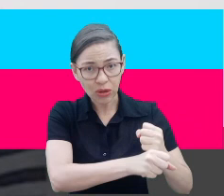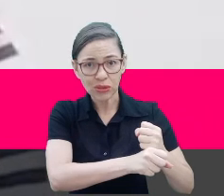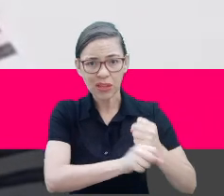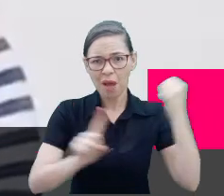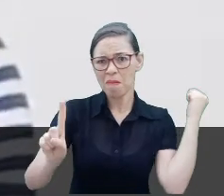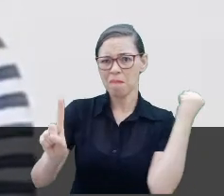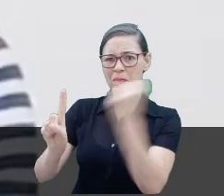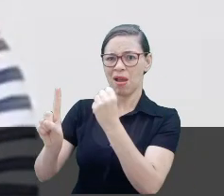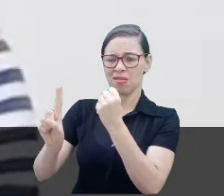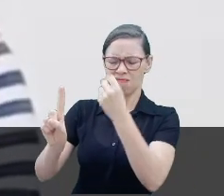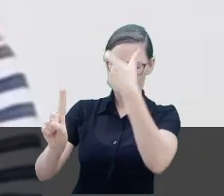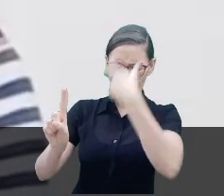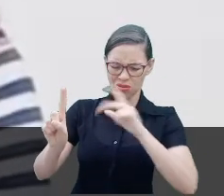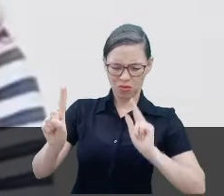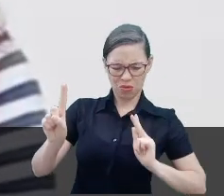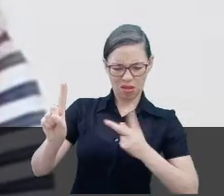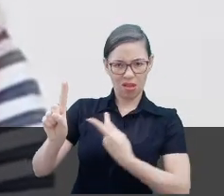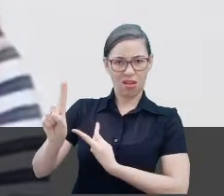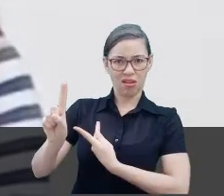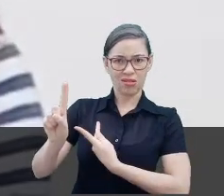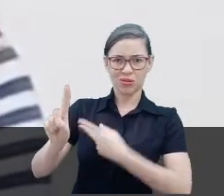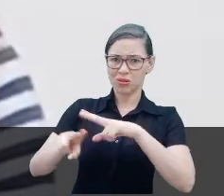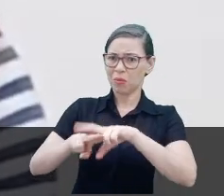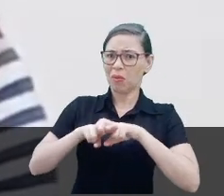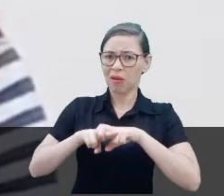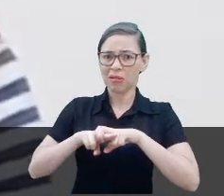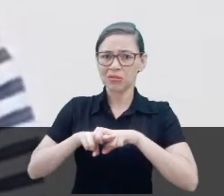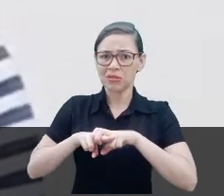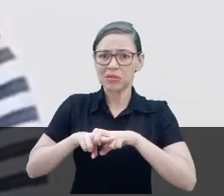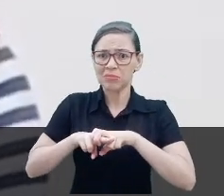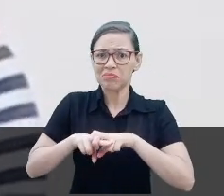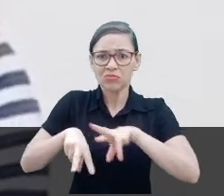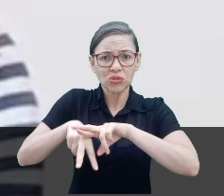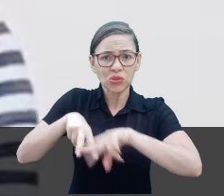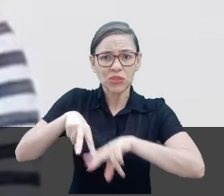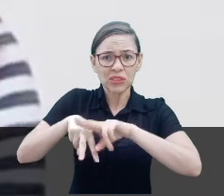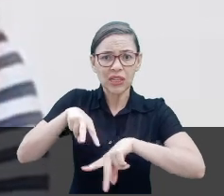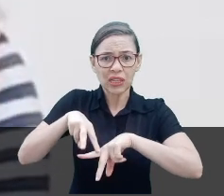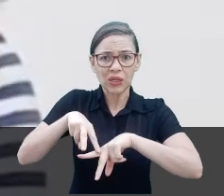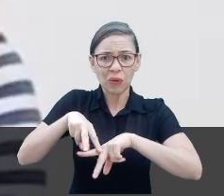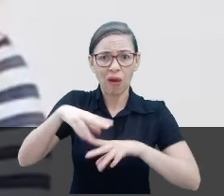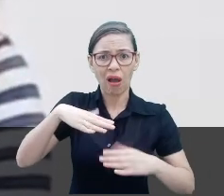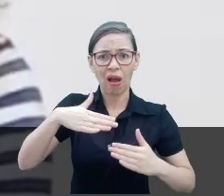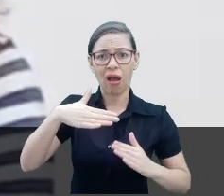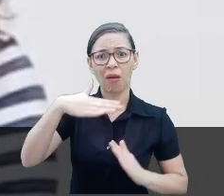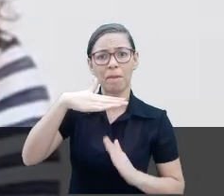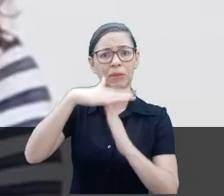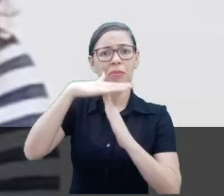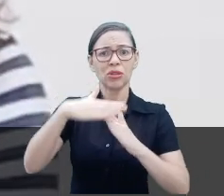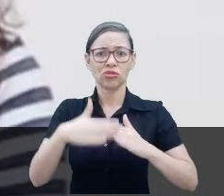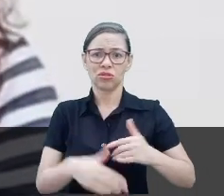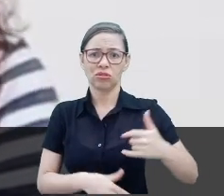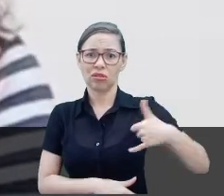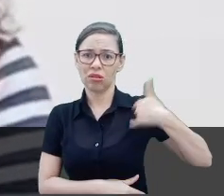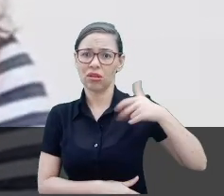país que mais mata pessoas trans no mundo todo. Um país onde a expectativa de vida de todo um segmento é de 35 anos, no máximo.